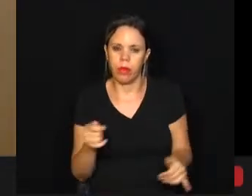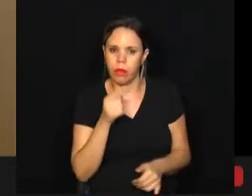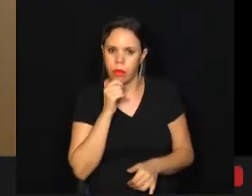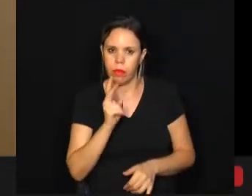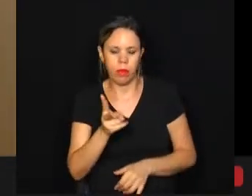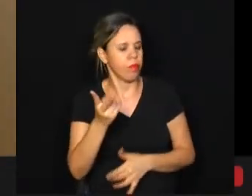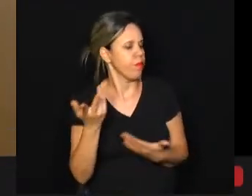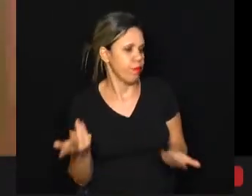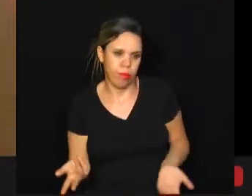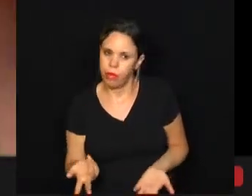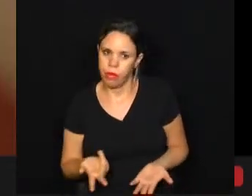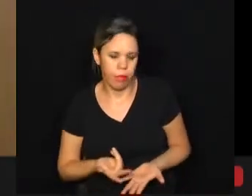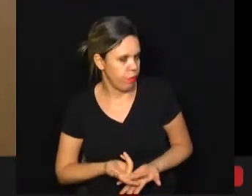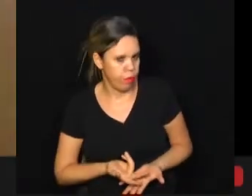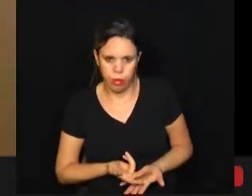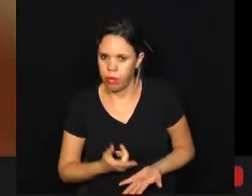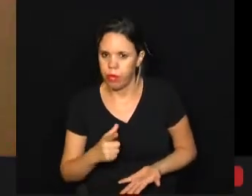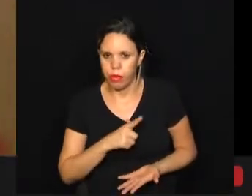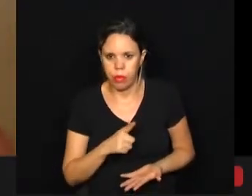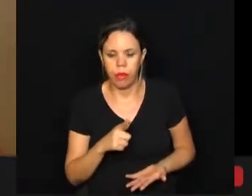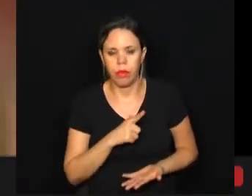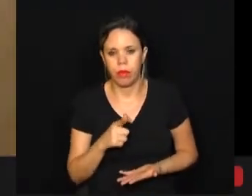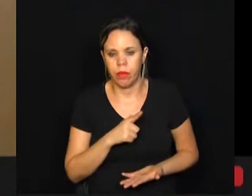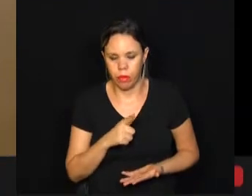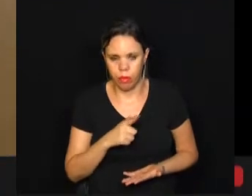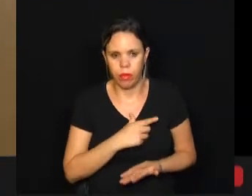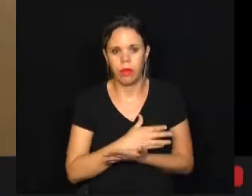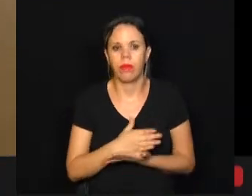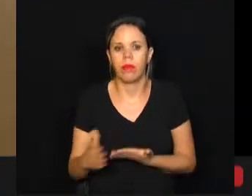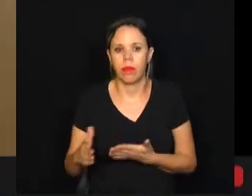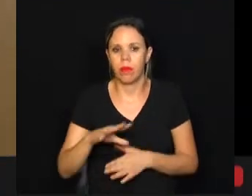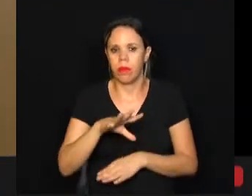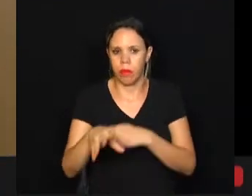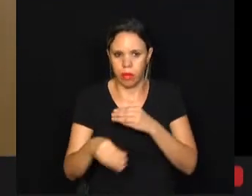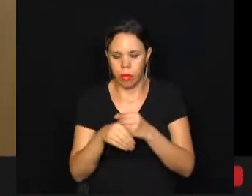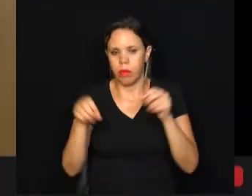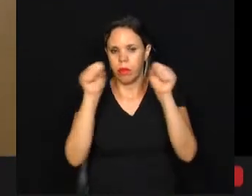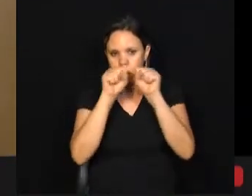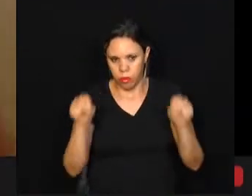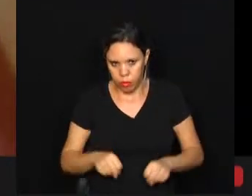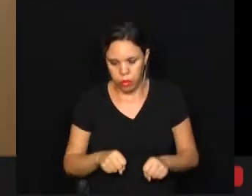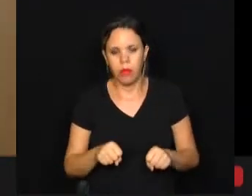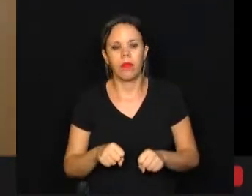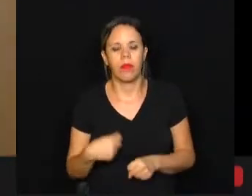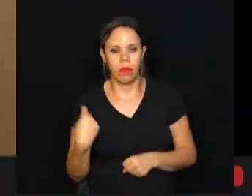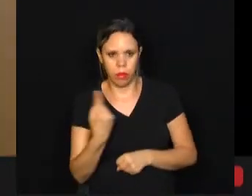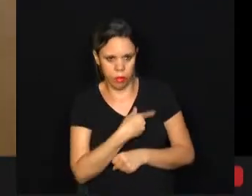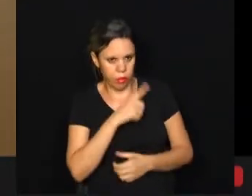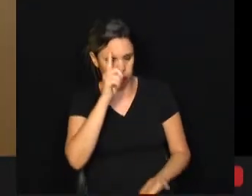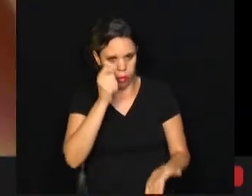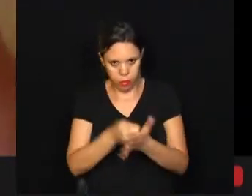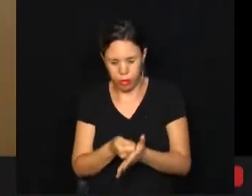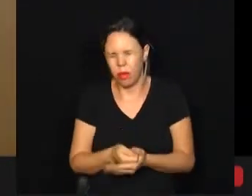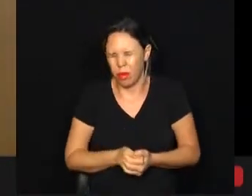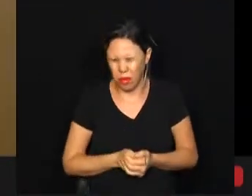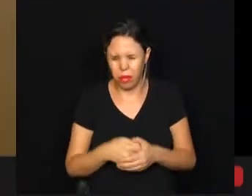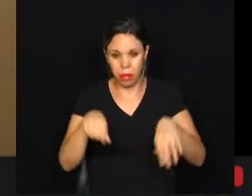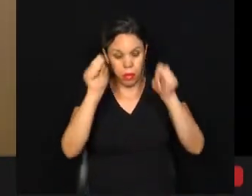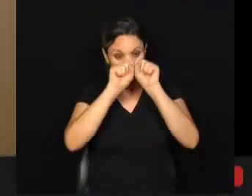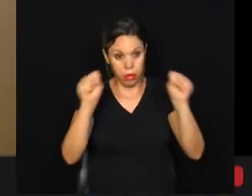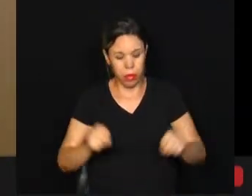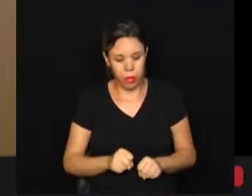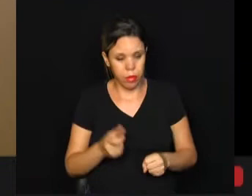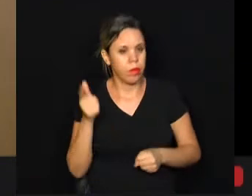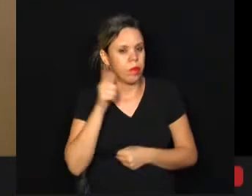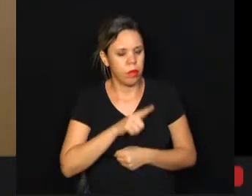adiante, né? Mas tivemos o início da implantação do sistema. Se nós assegurarmos que o sistema